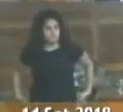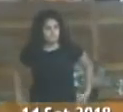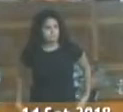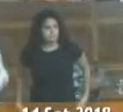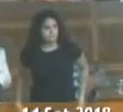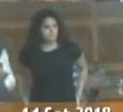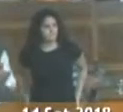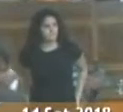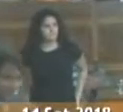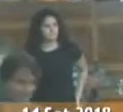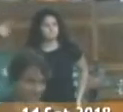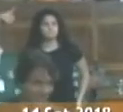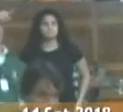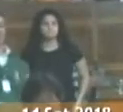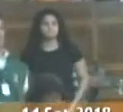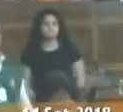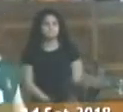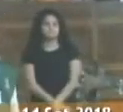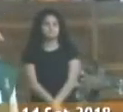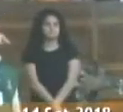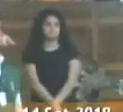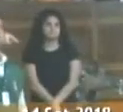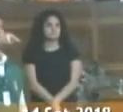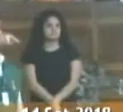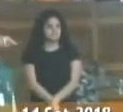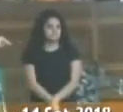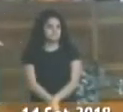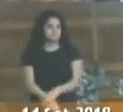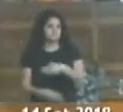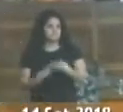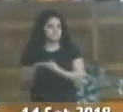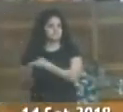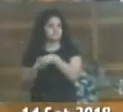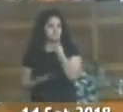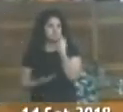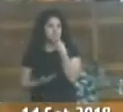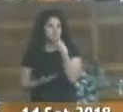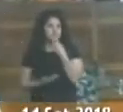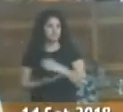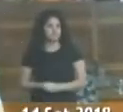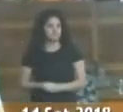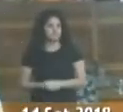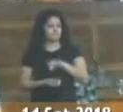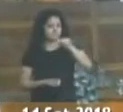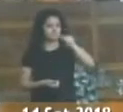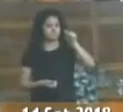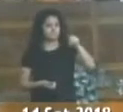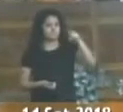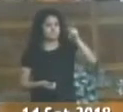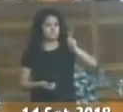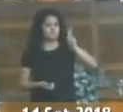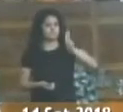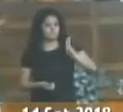Obrigado. Rafael, passar a palavra à Jaqueline.